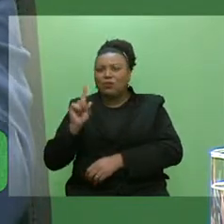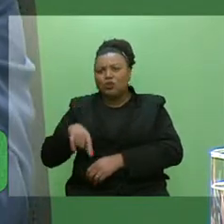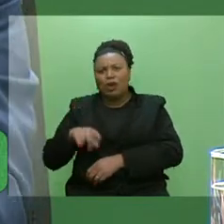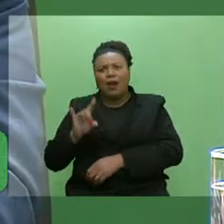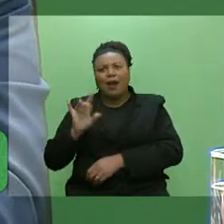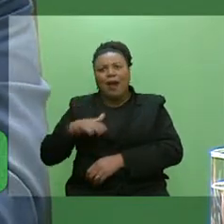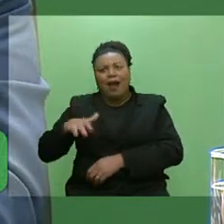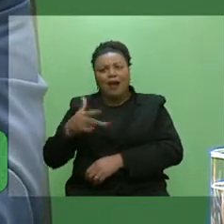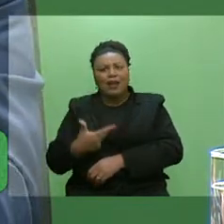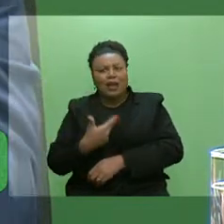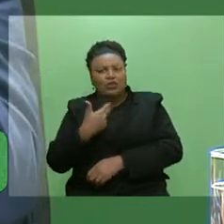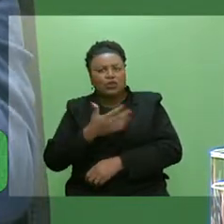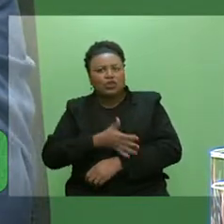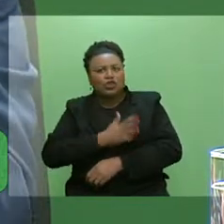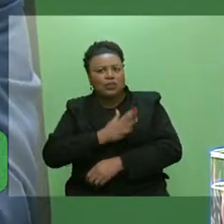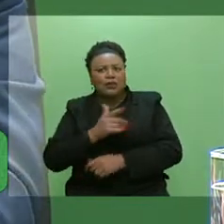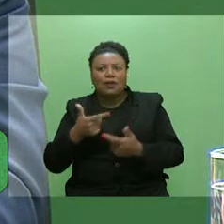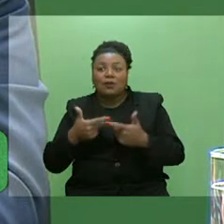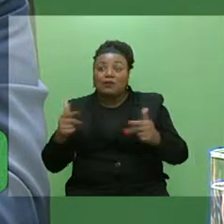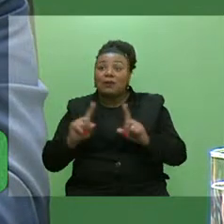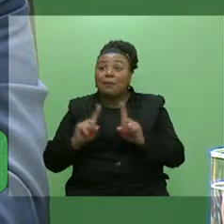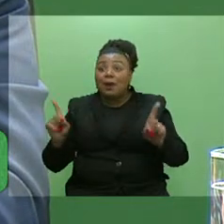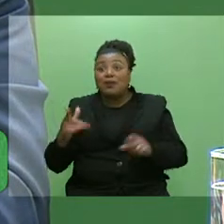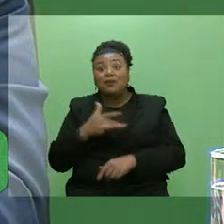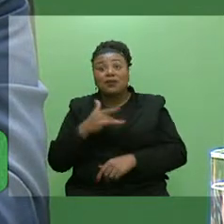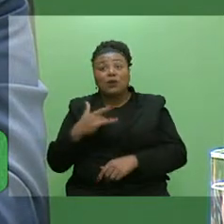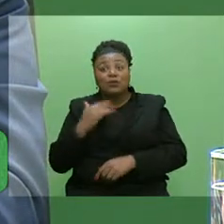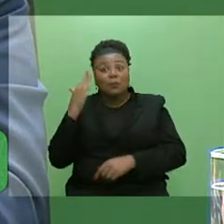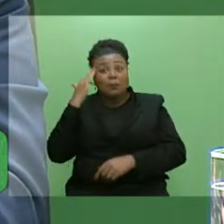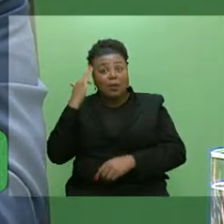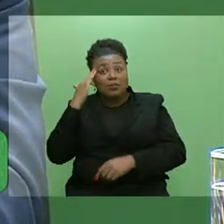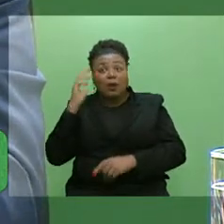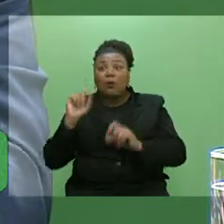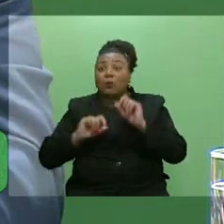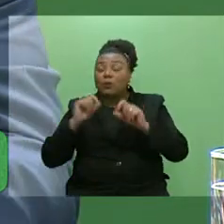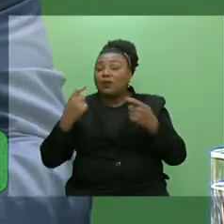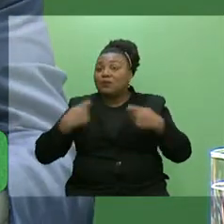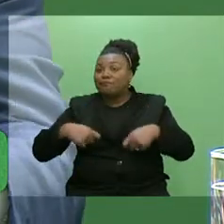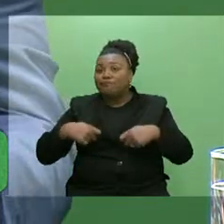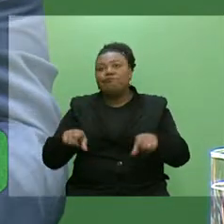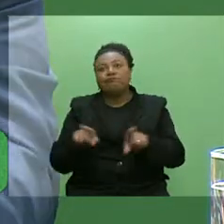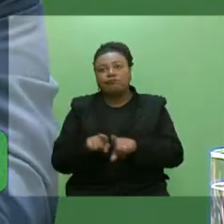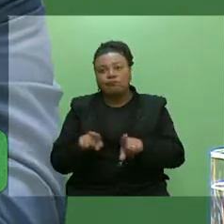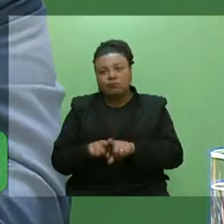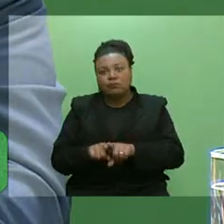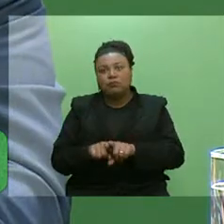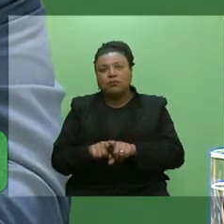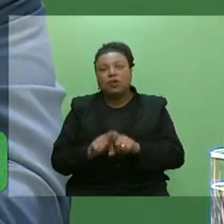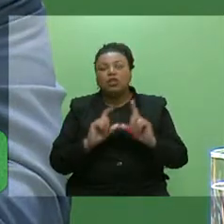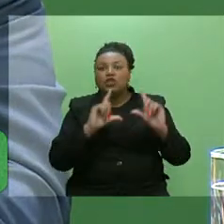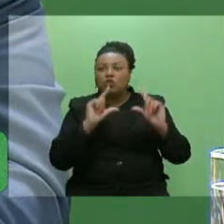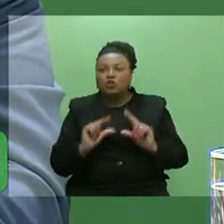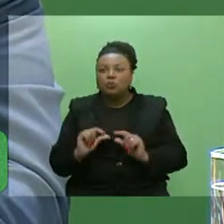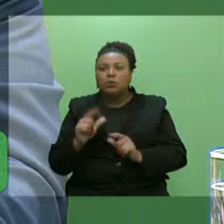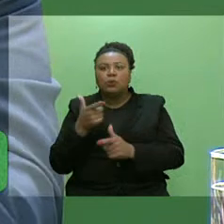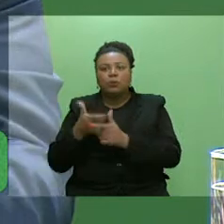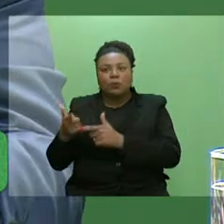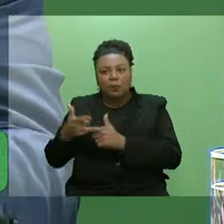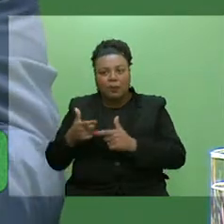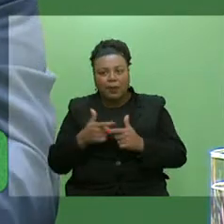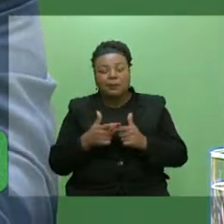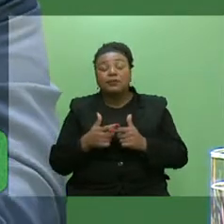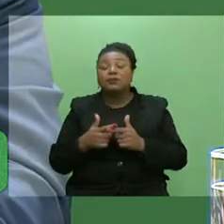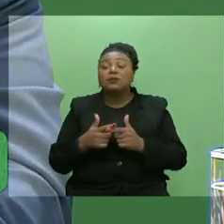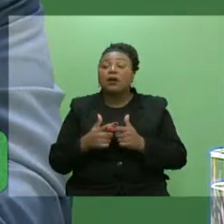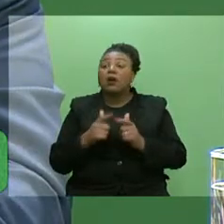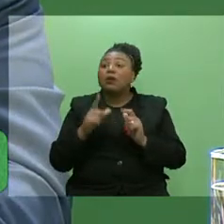cardiovascular, entre outras especialidades médicas, mas também na saúde mental, que é a necessidade também de uma mitigação dessa demanda a partir